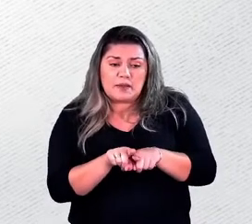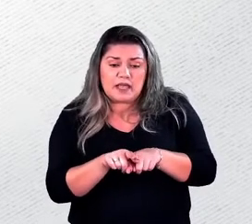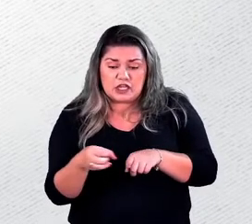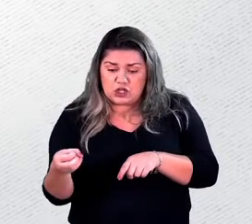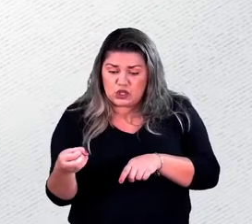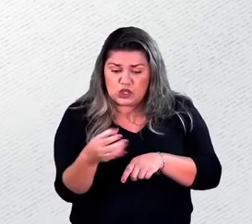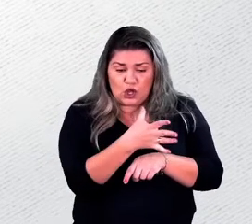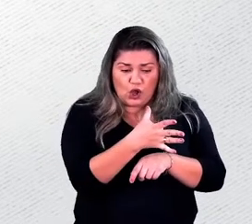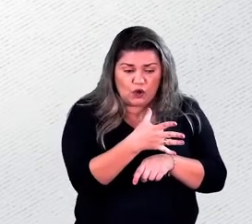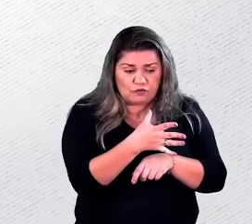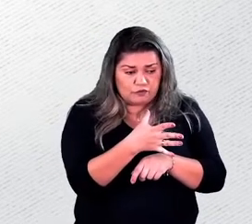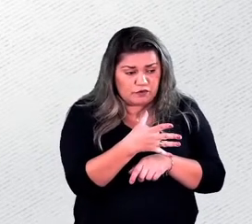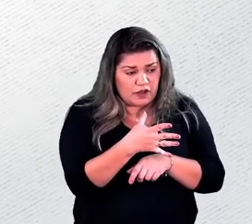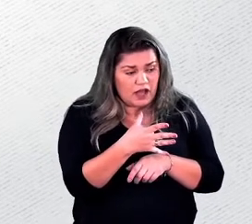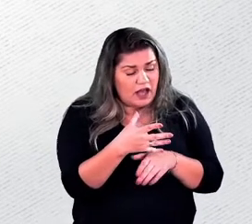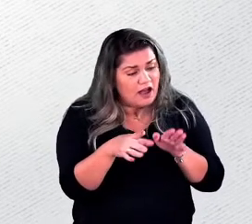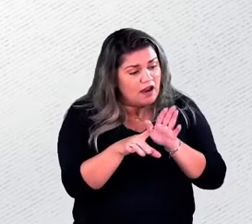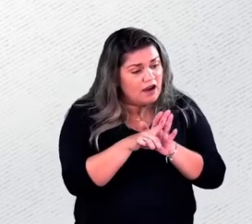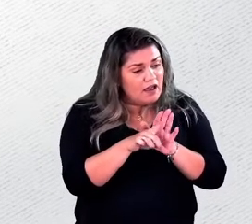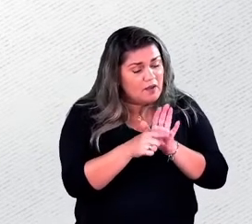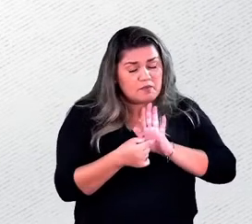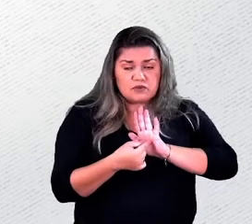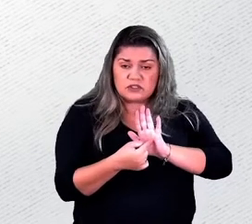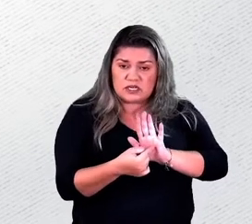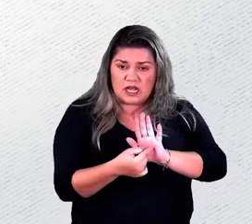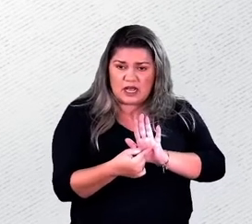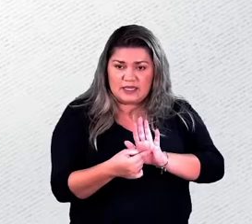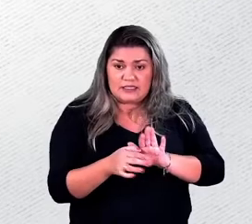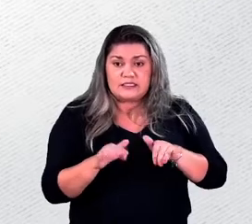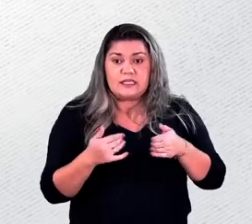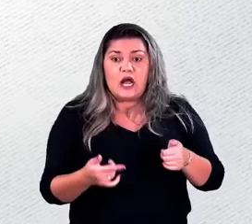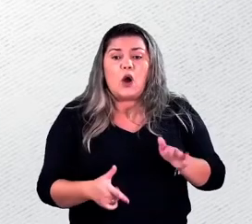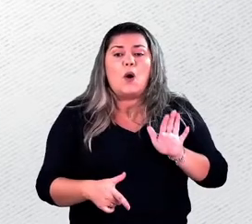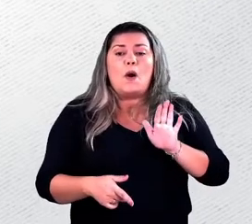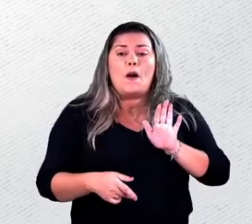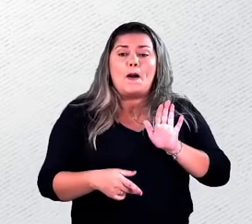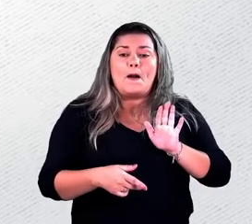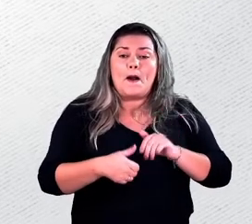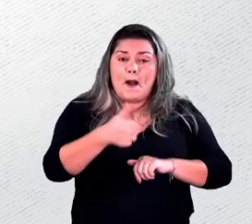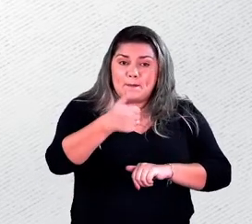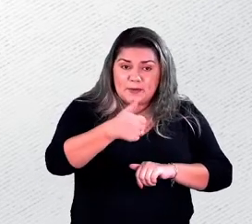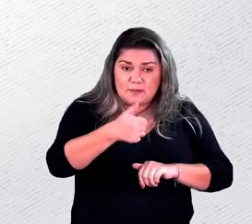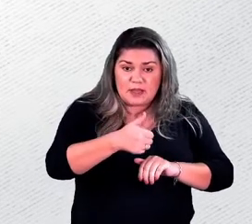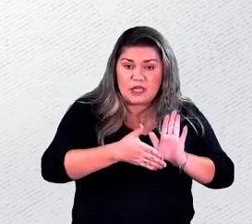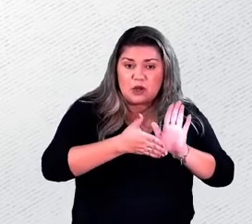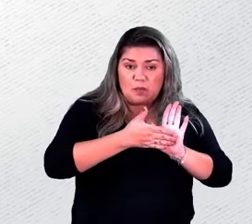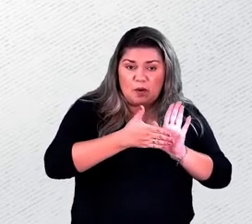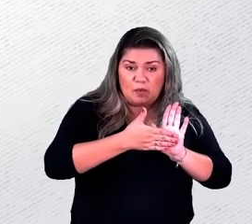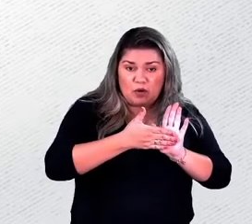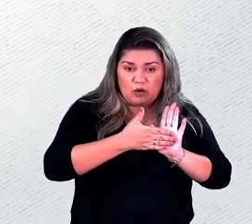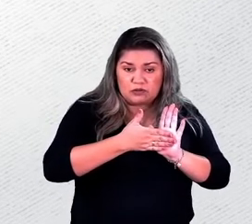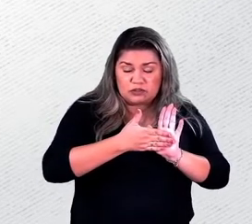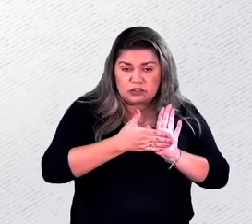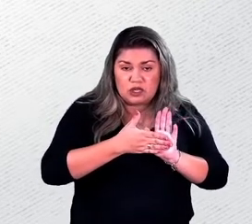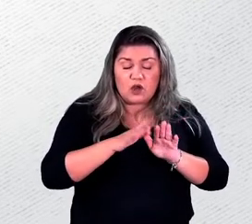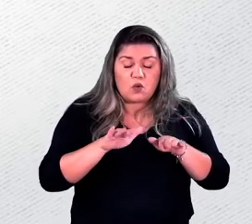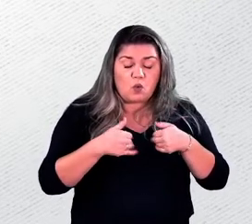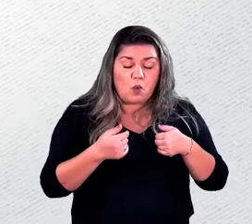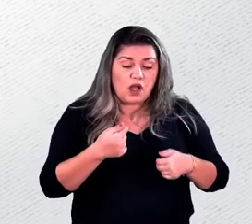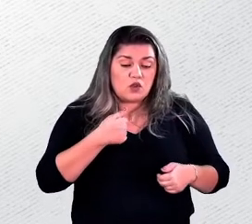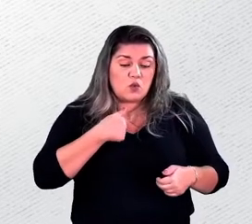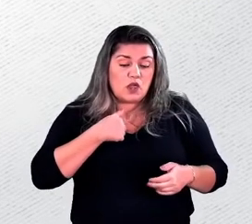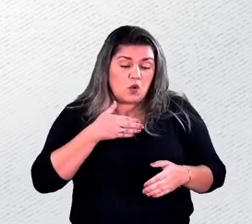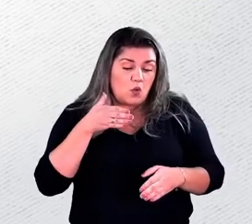por essa razão que a minha primeira proposta logo a tomar posse aqui no CNT como Conselheiro um